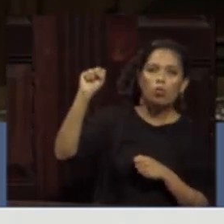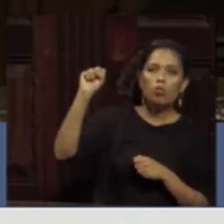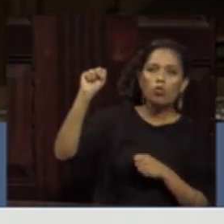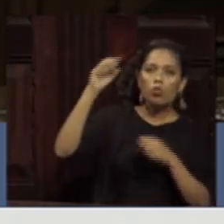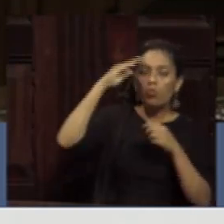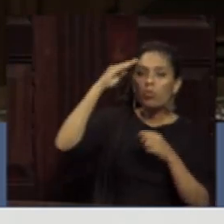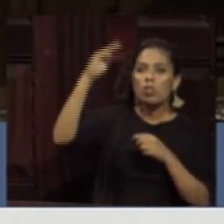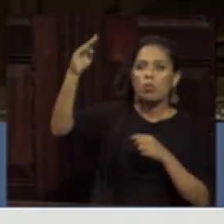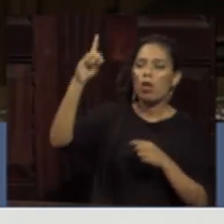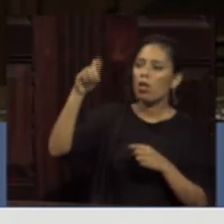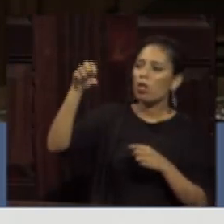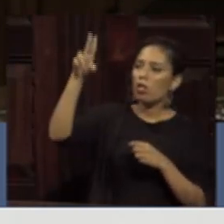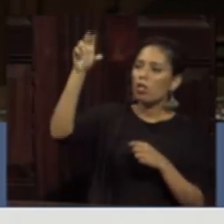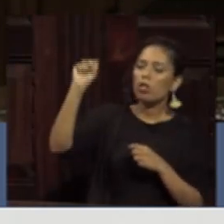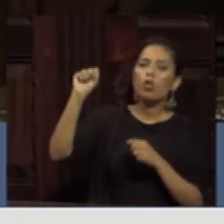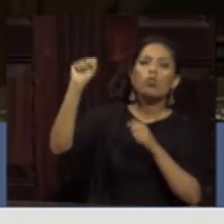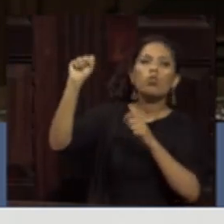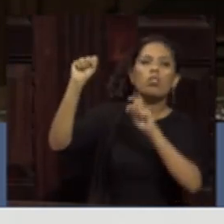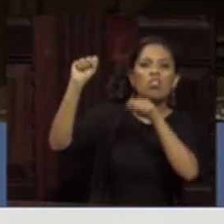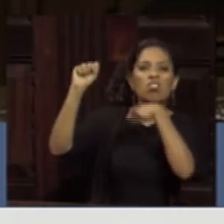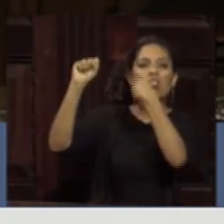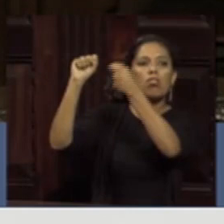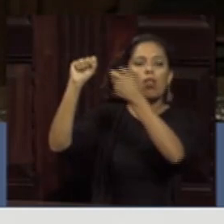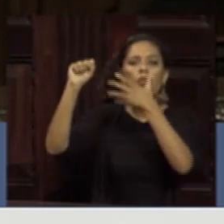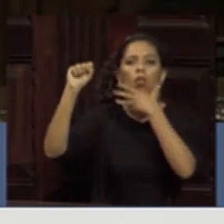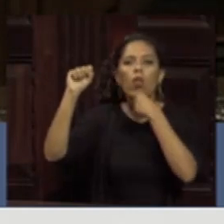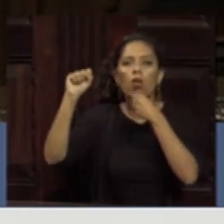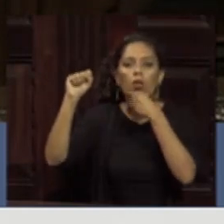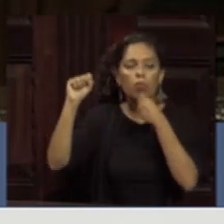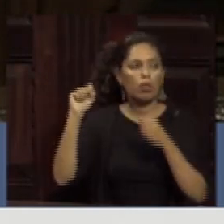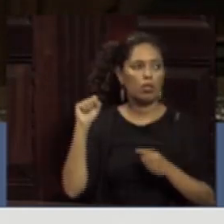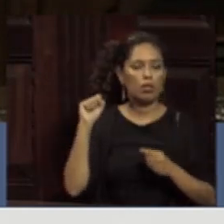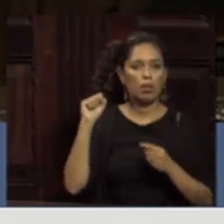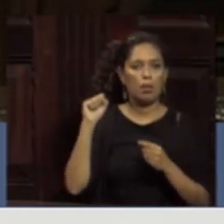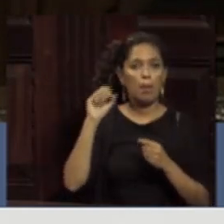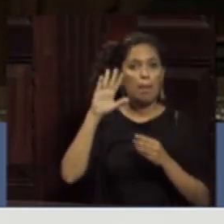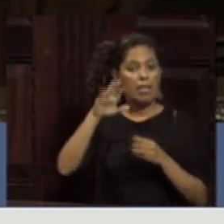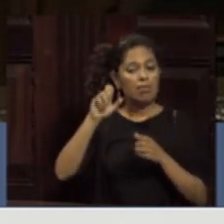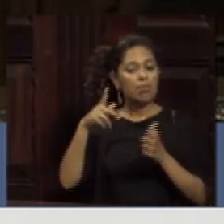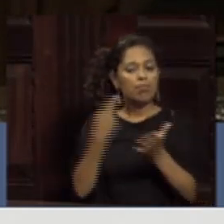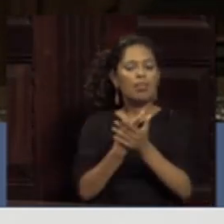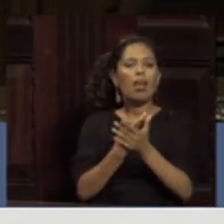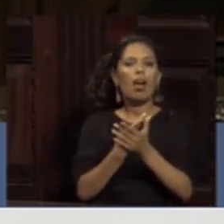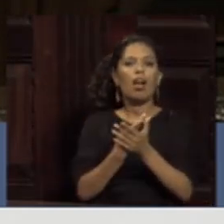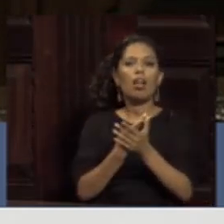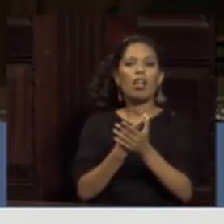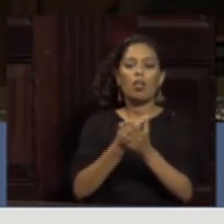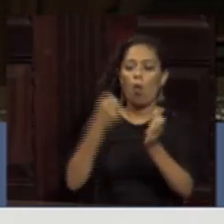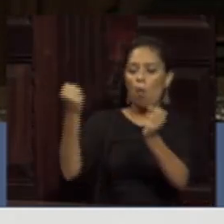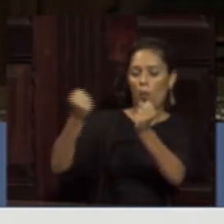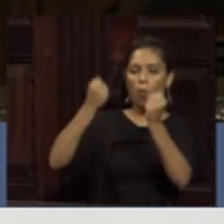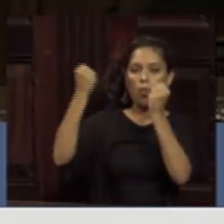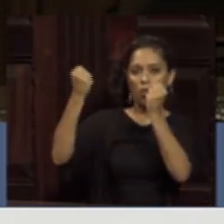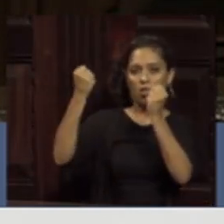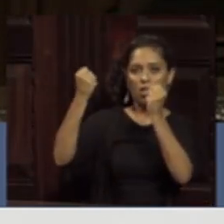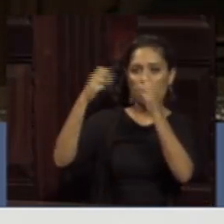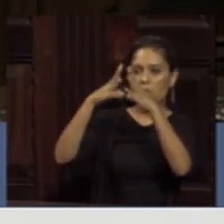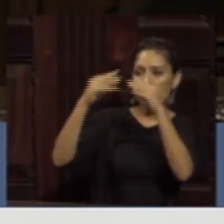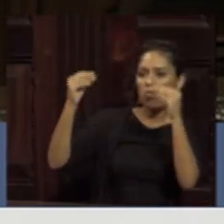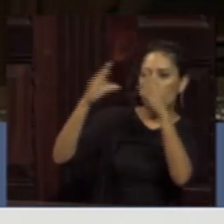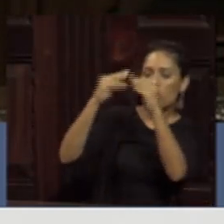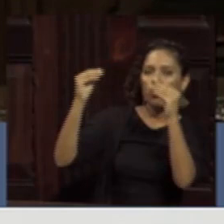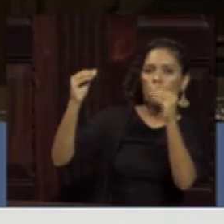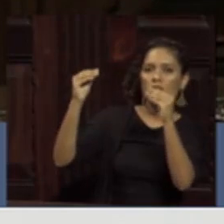homem, até porque espírito, força energética,